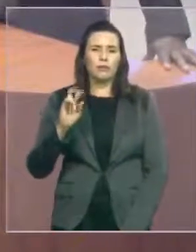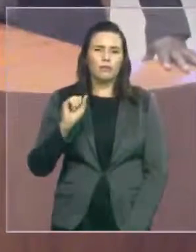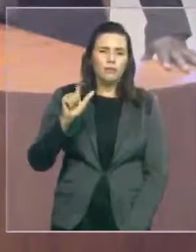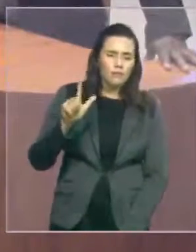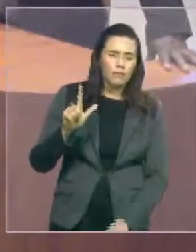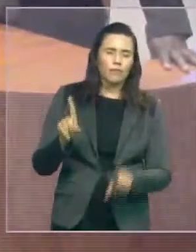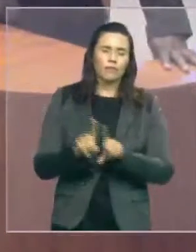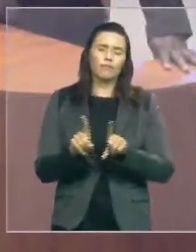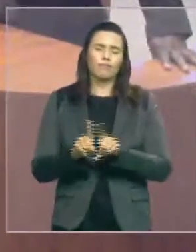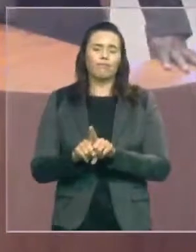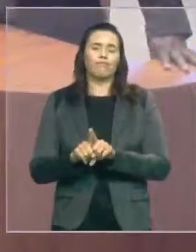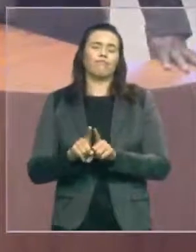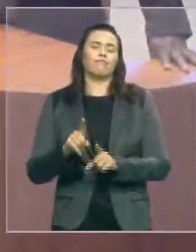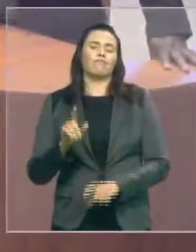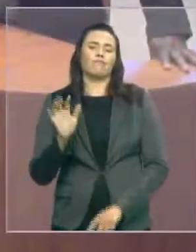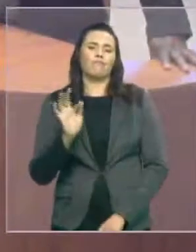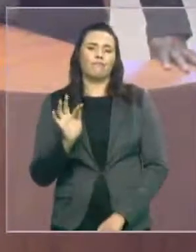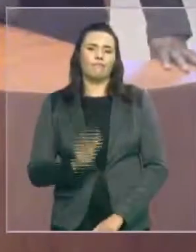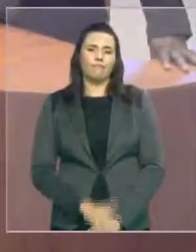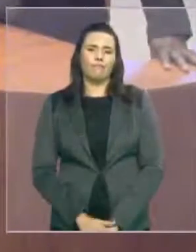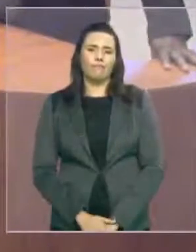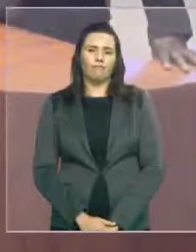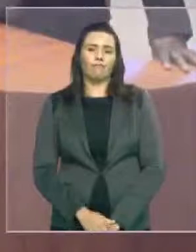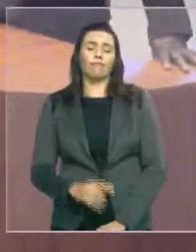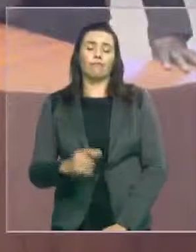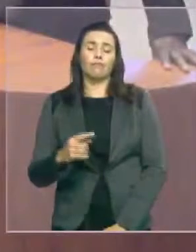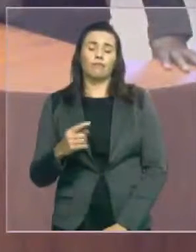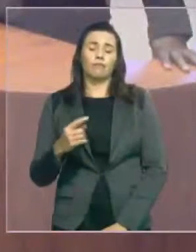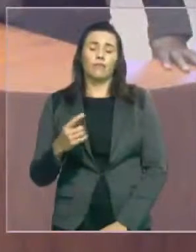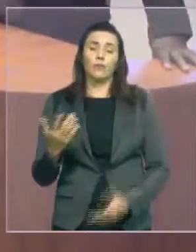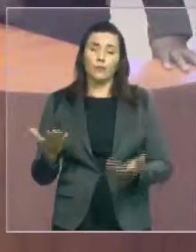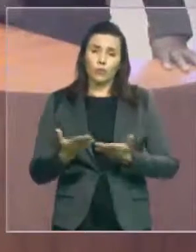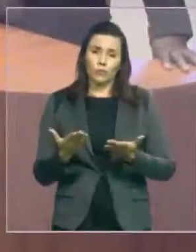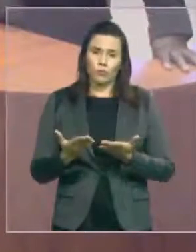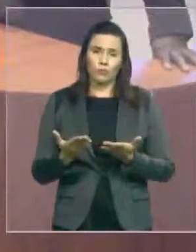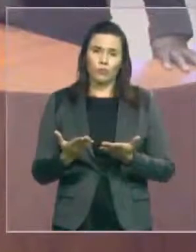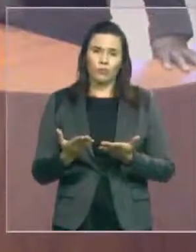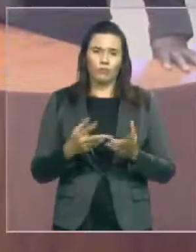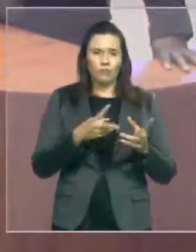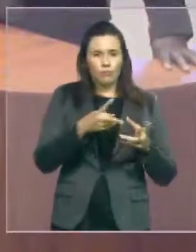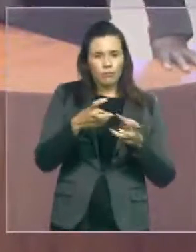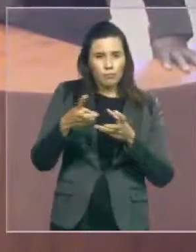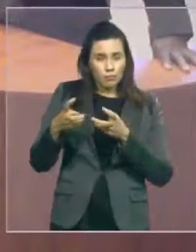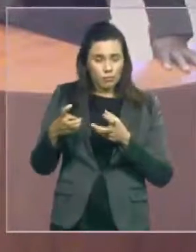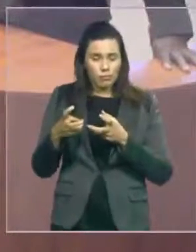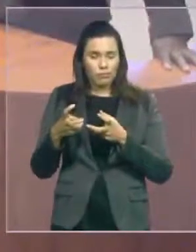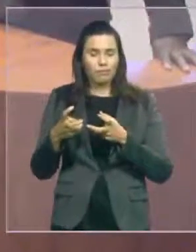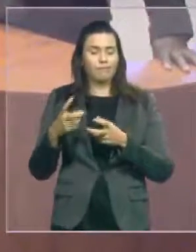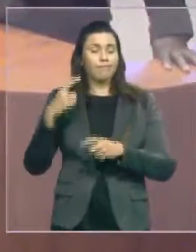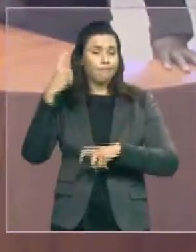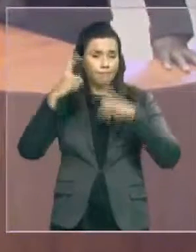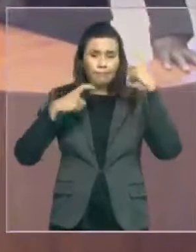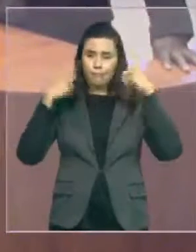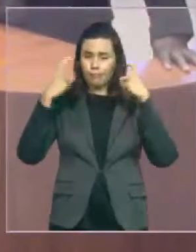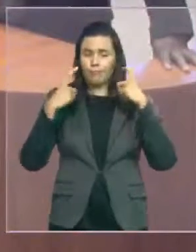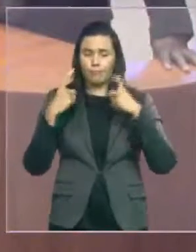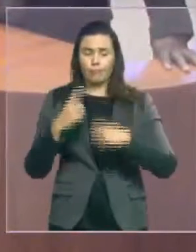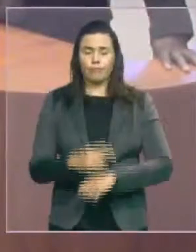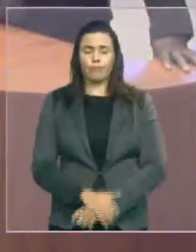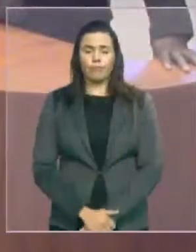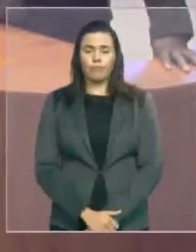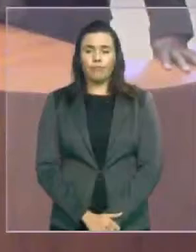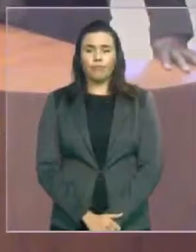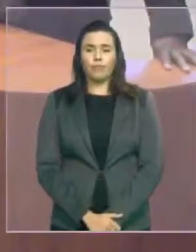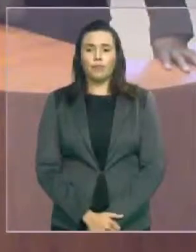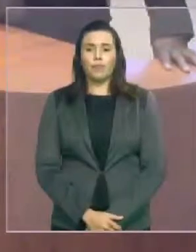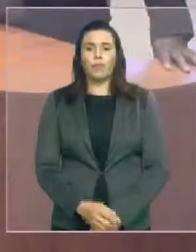porém, a situação ainda é preocupante. Quero dizer que, algum tempo atrás, este cabo